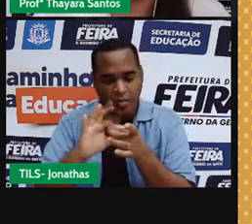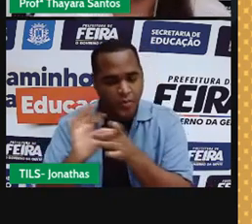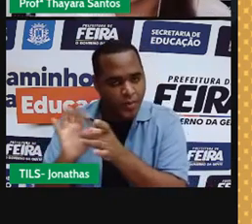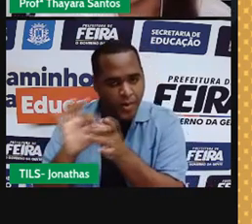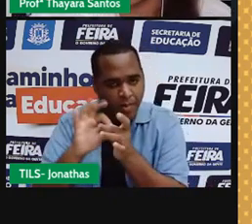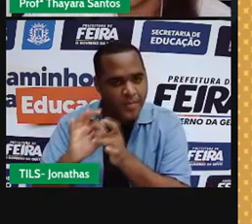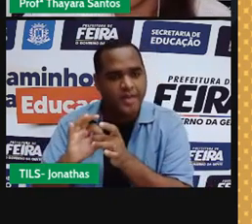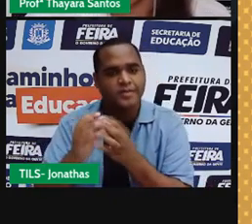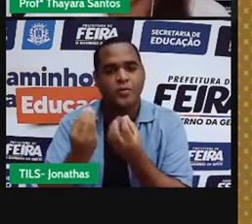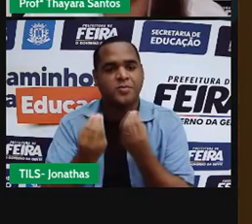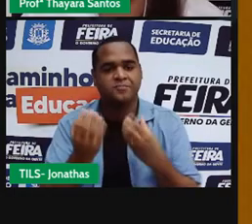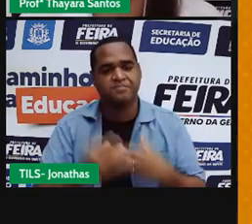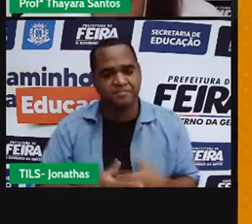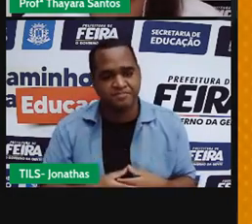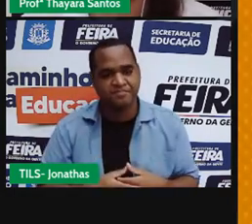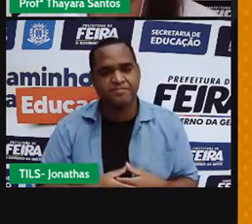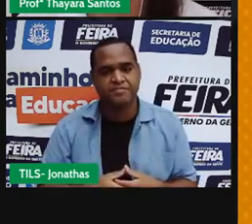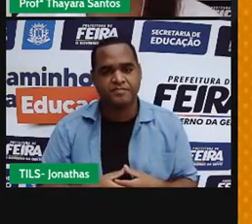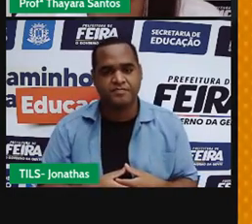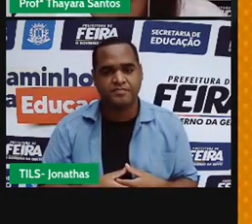estar organizados.